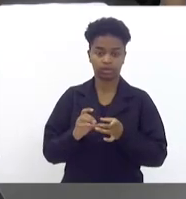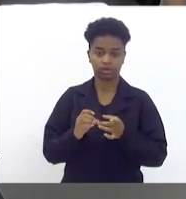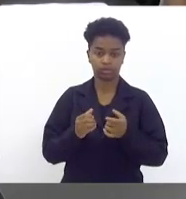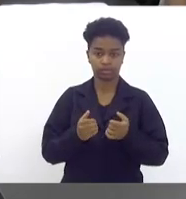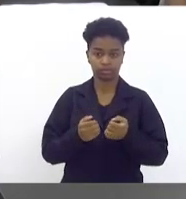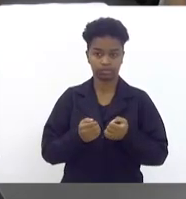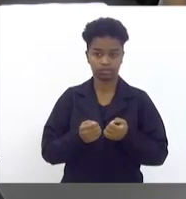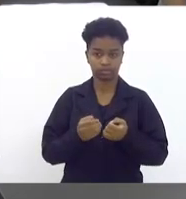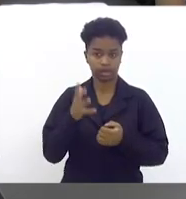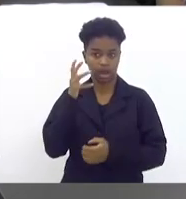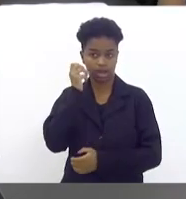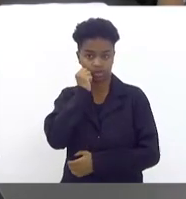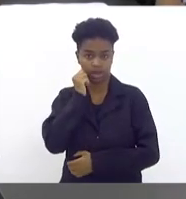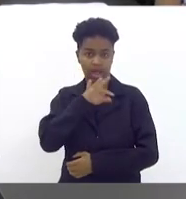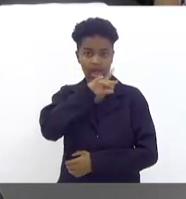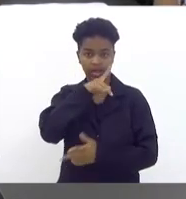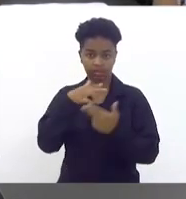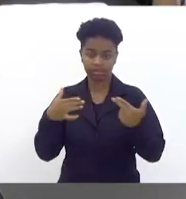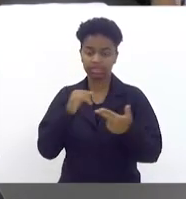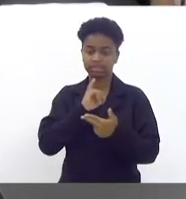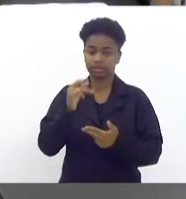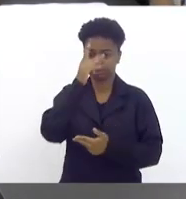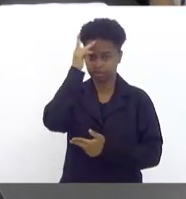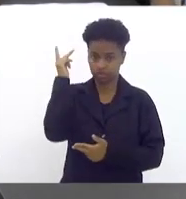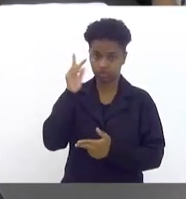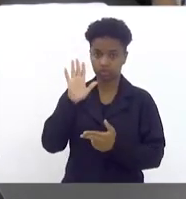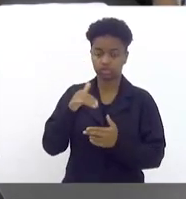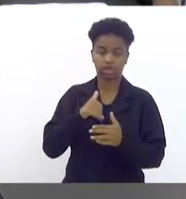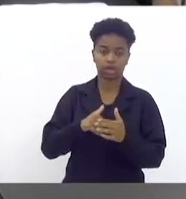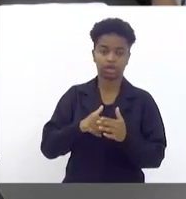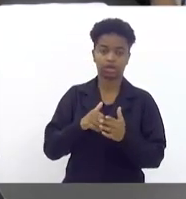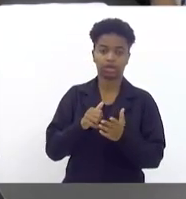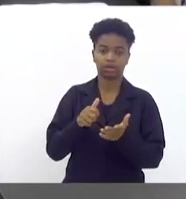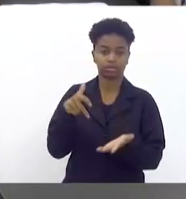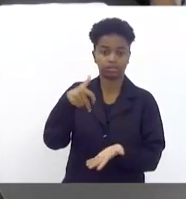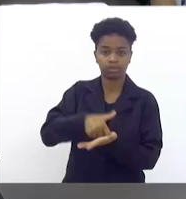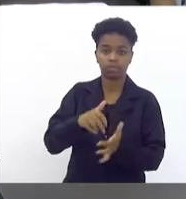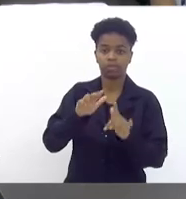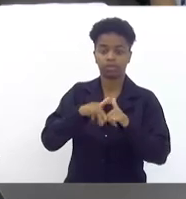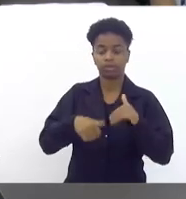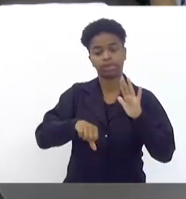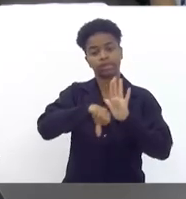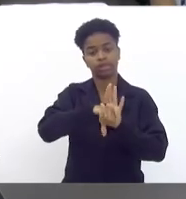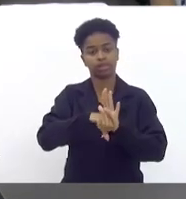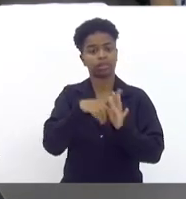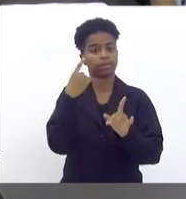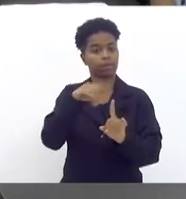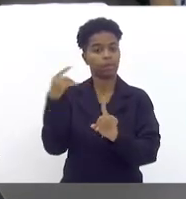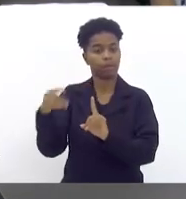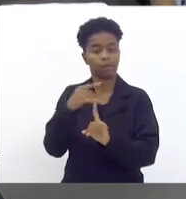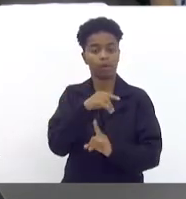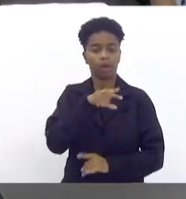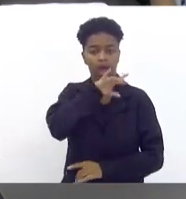pelo crime de maus tratos aos animais. Para aparecer, deputado Delaroli.